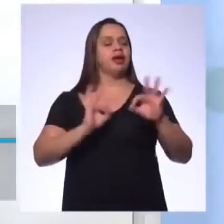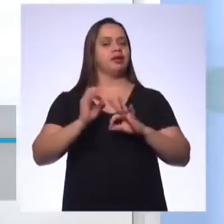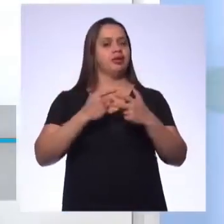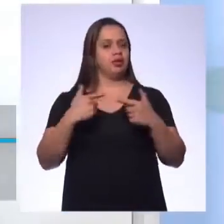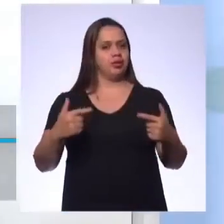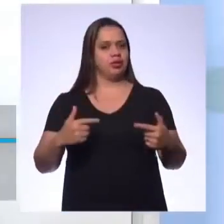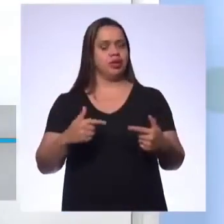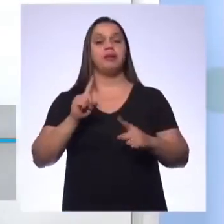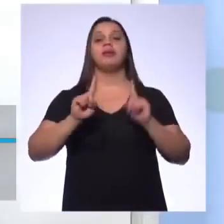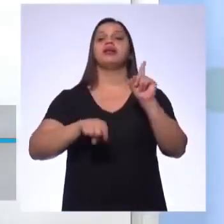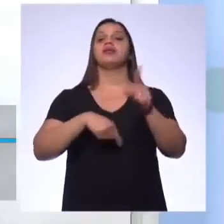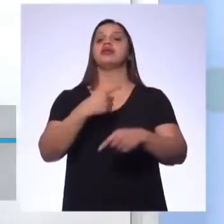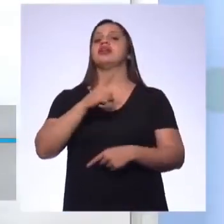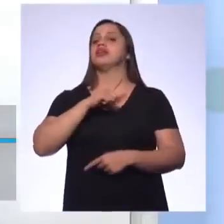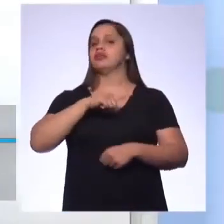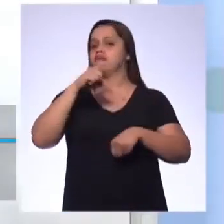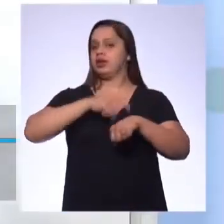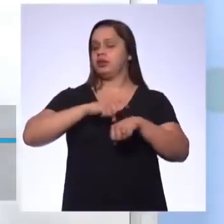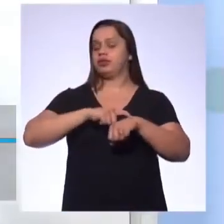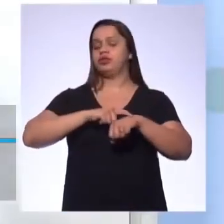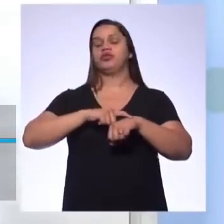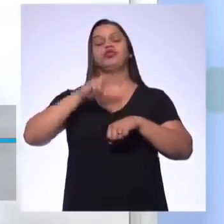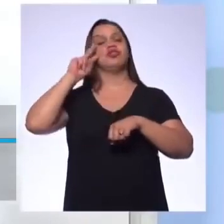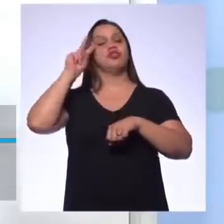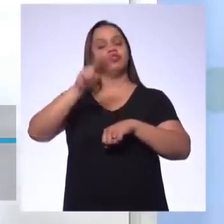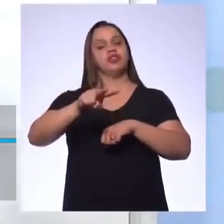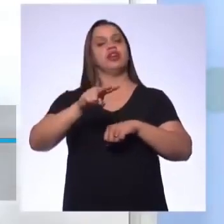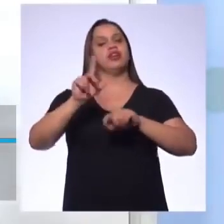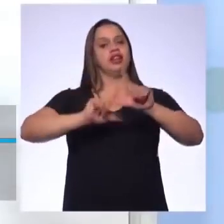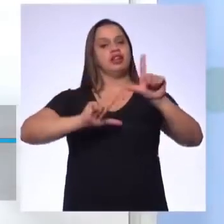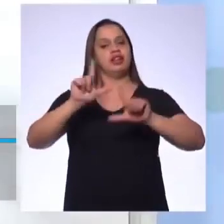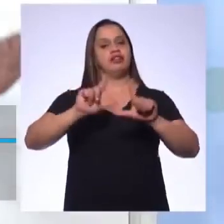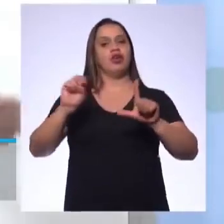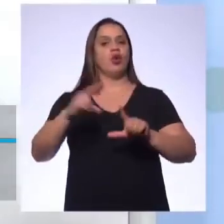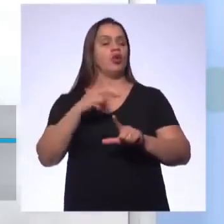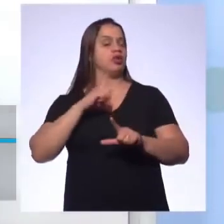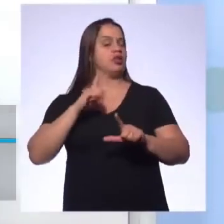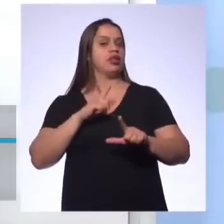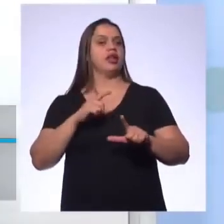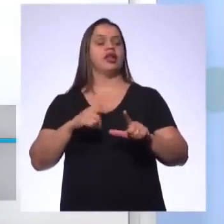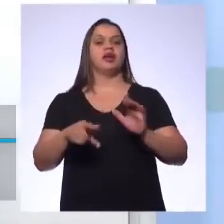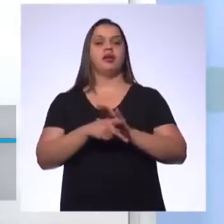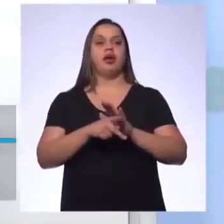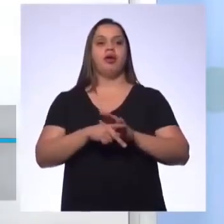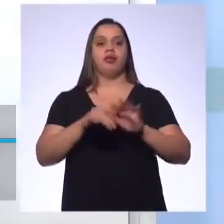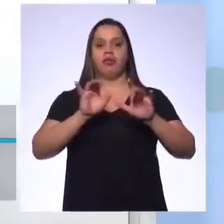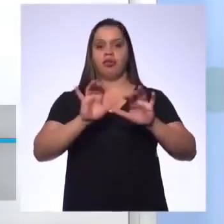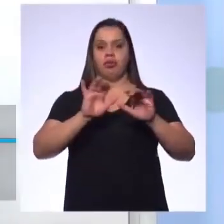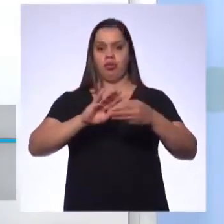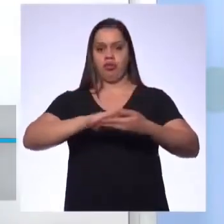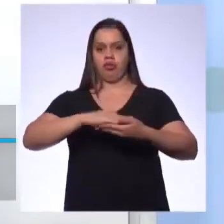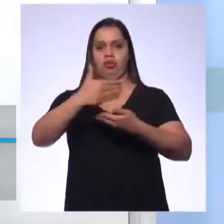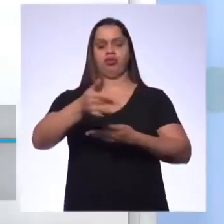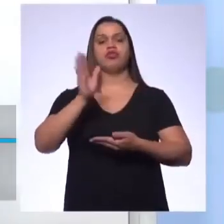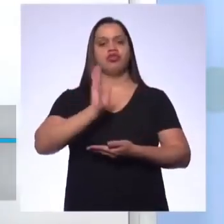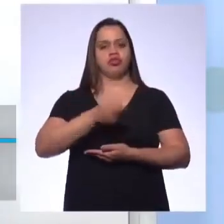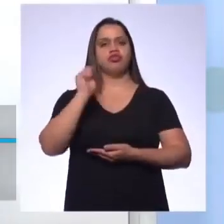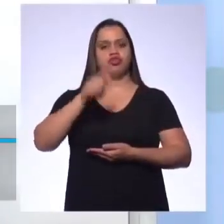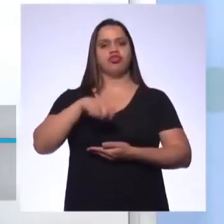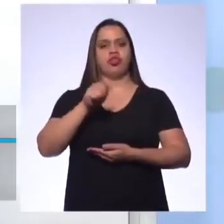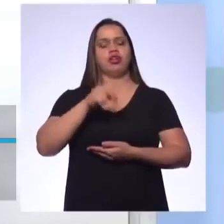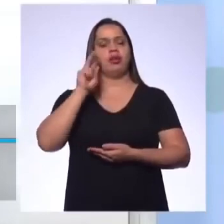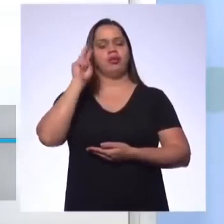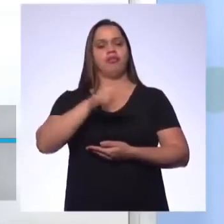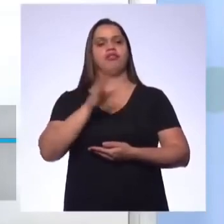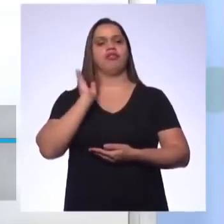tempinho de assistir isso na TV, ou se você tiver uma tela grande de computador e tal, já dá para fazer isso no